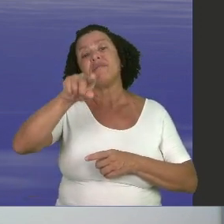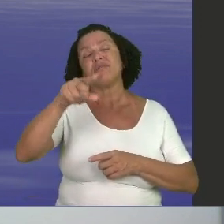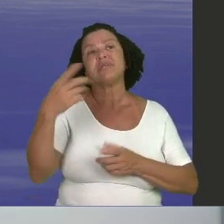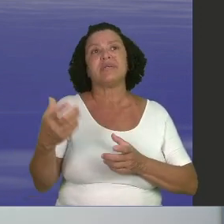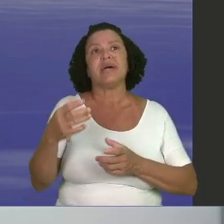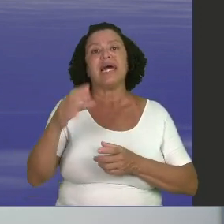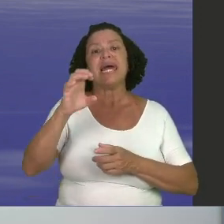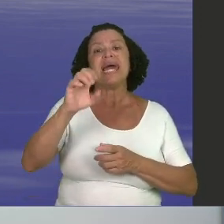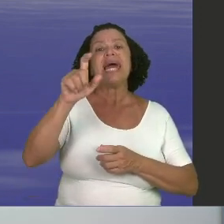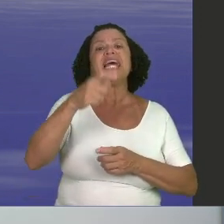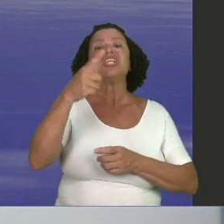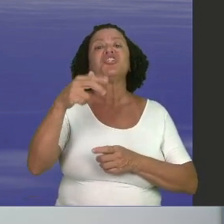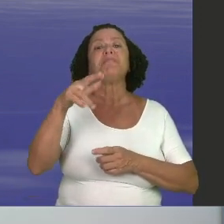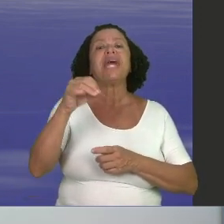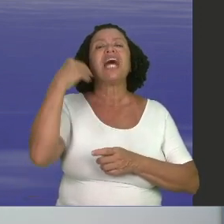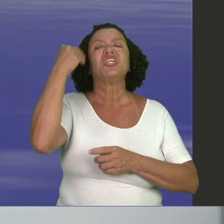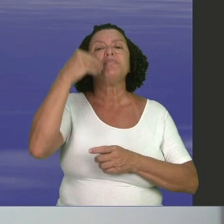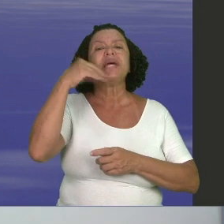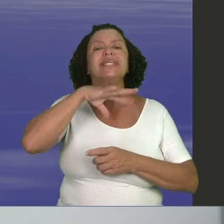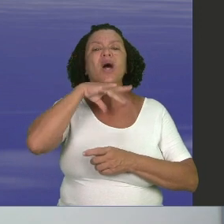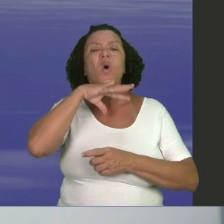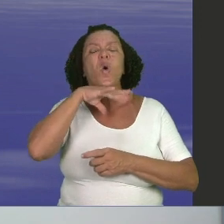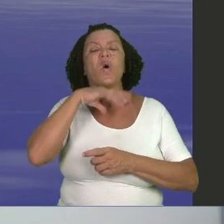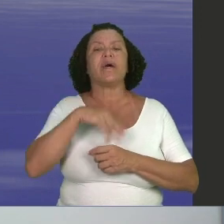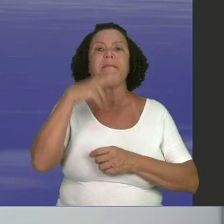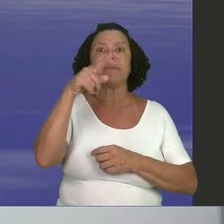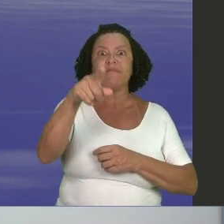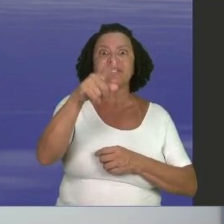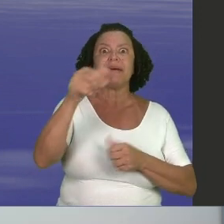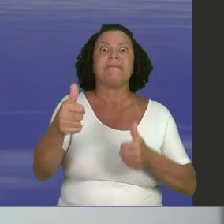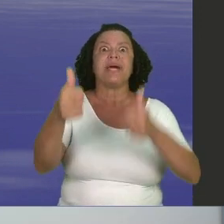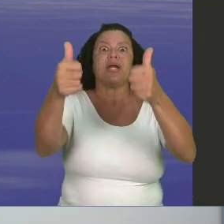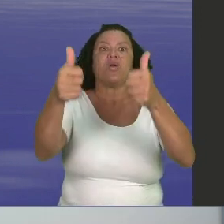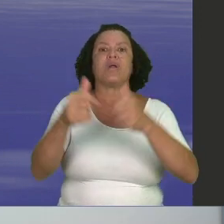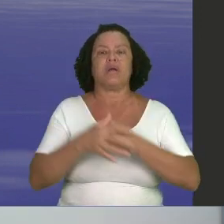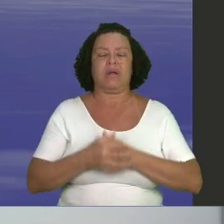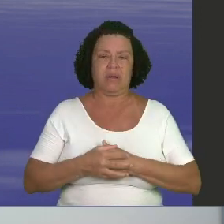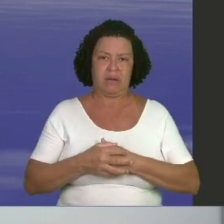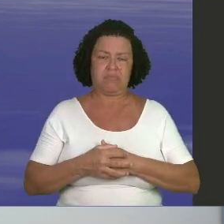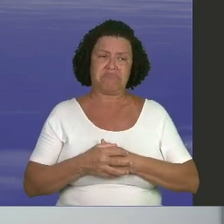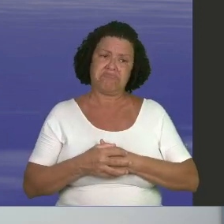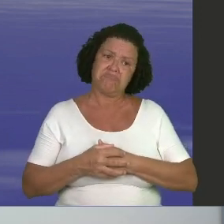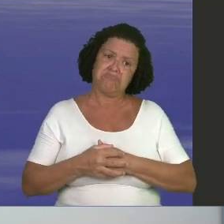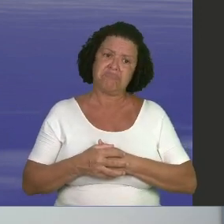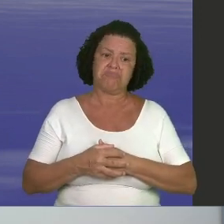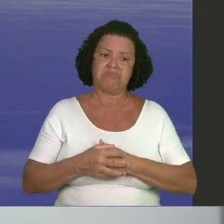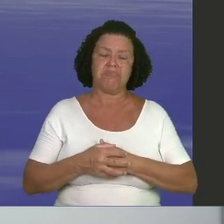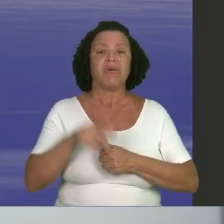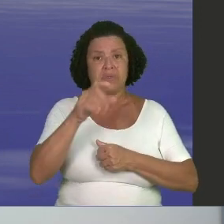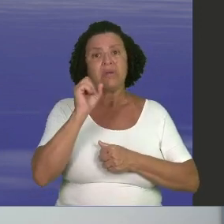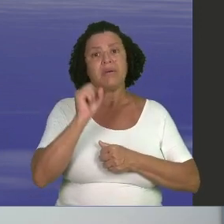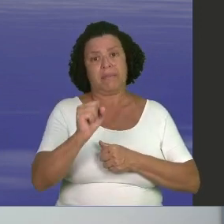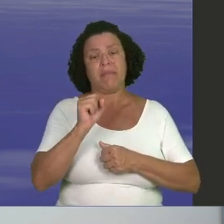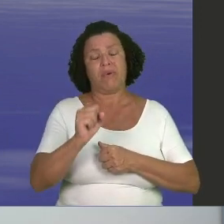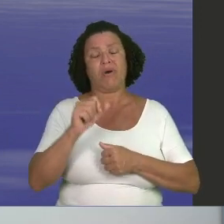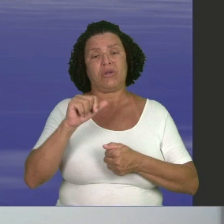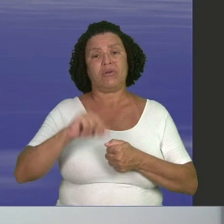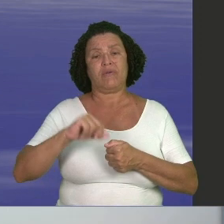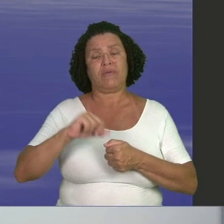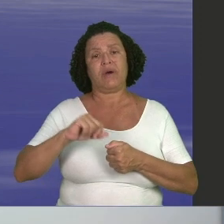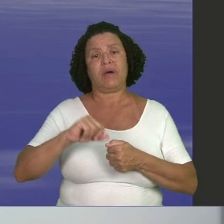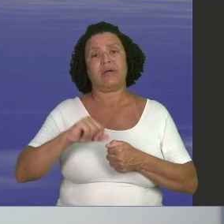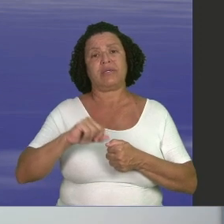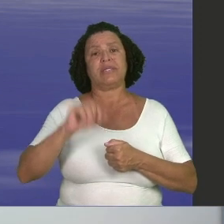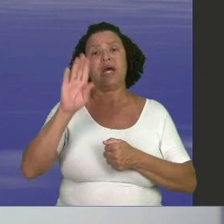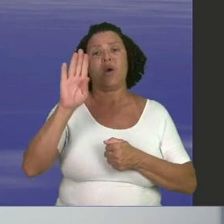expiar, ter experiências ruins para você melhorar. Não. Você pode fazer o